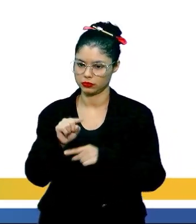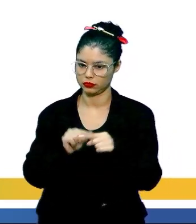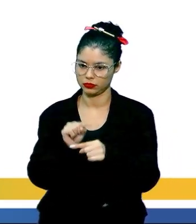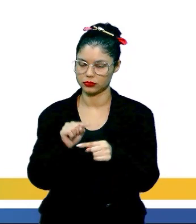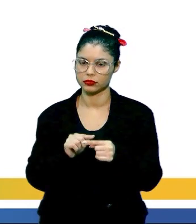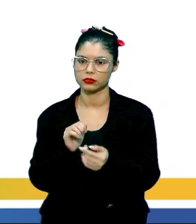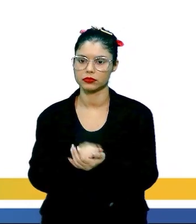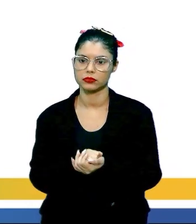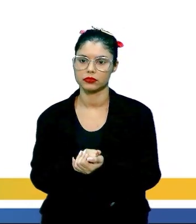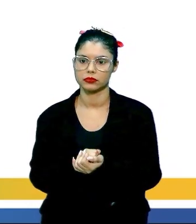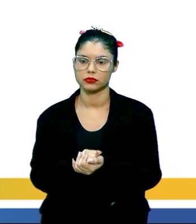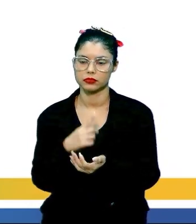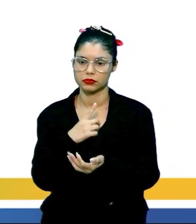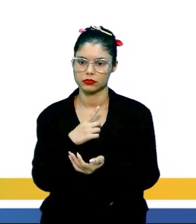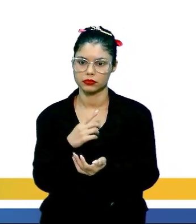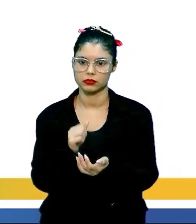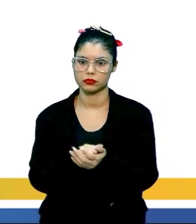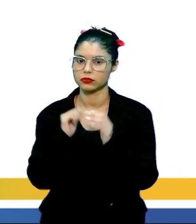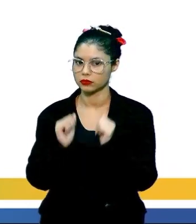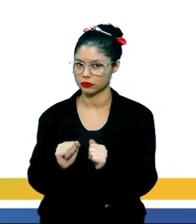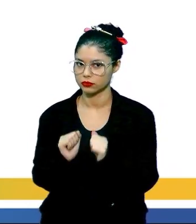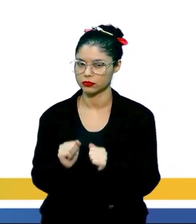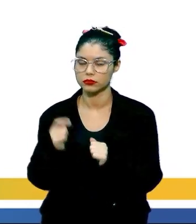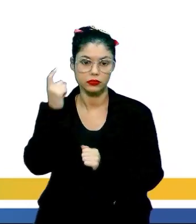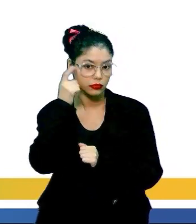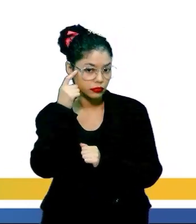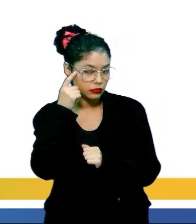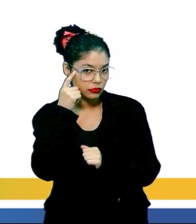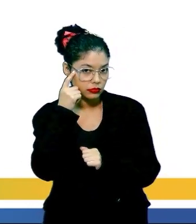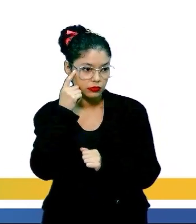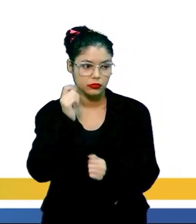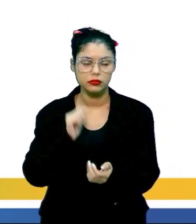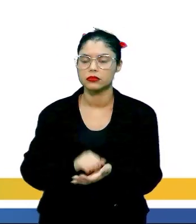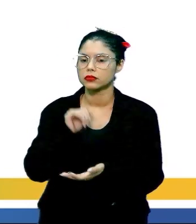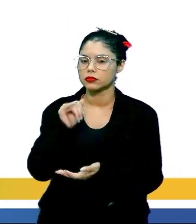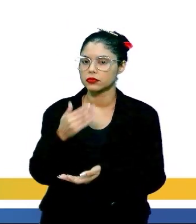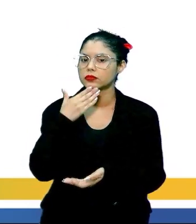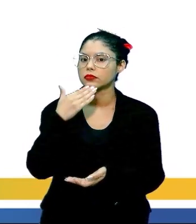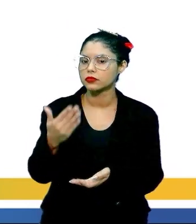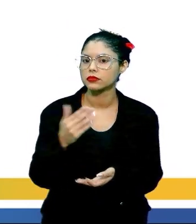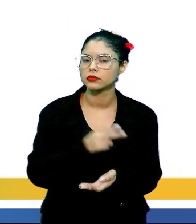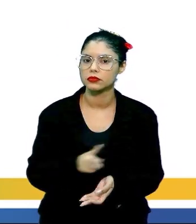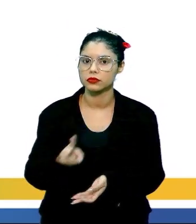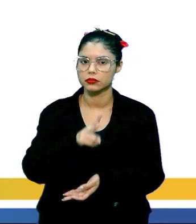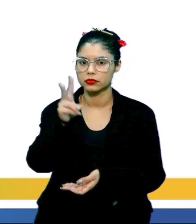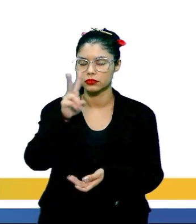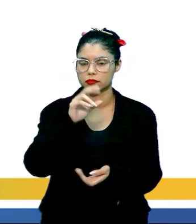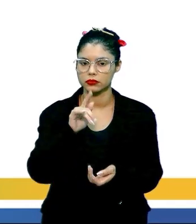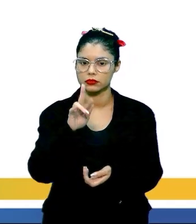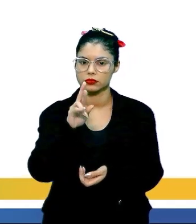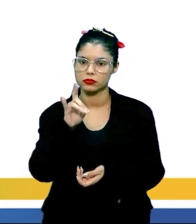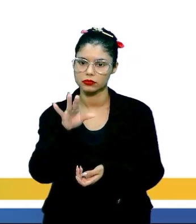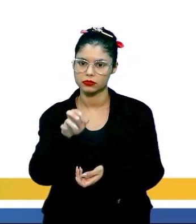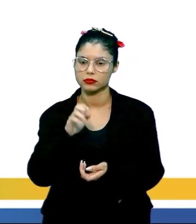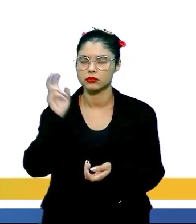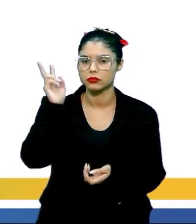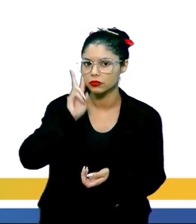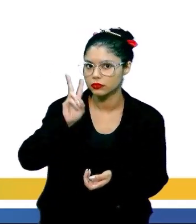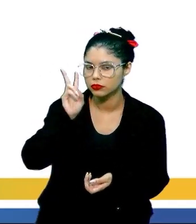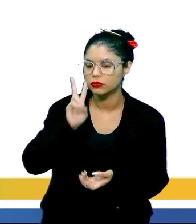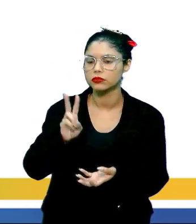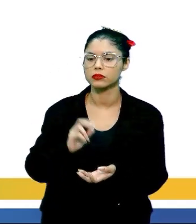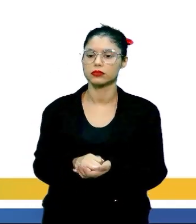divisão, a gente pode parar para pensar que, se ele está pedindo o valor em gravidade,